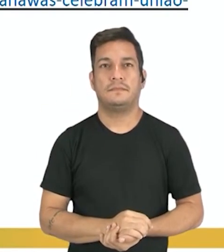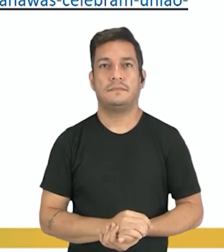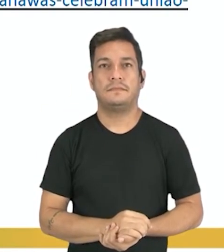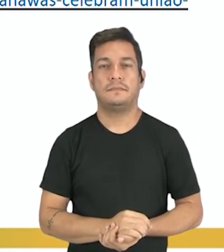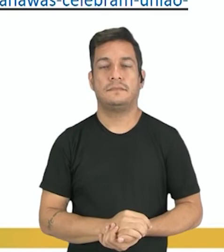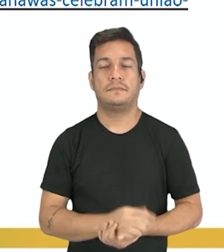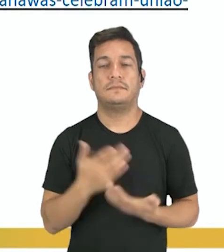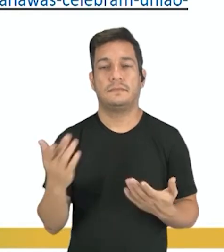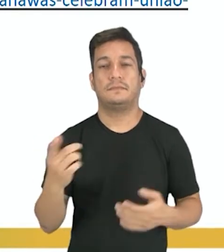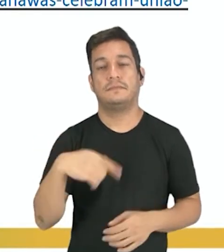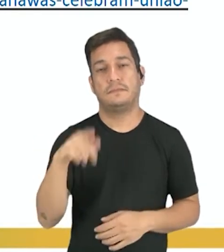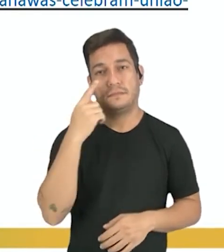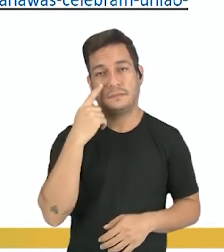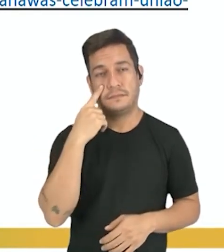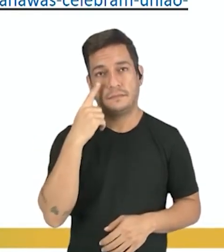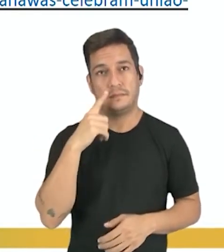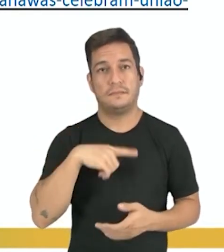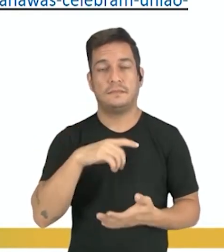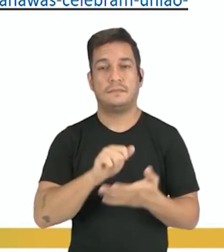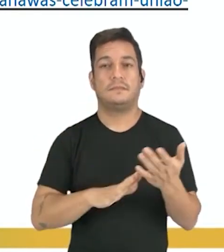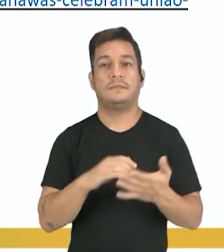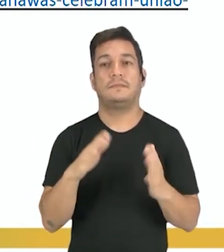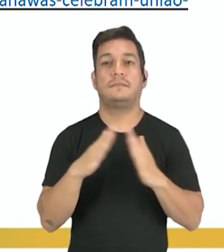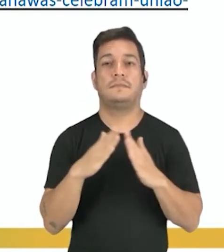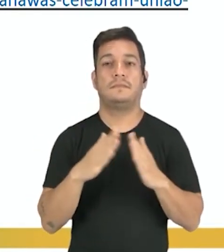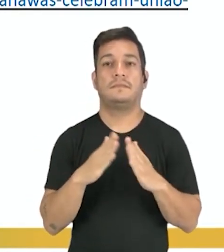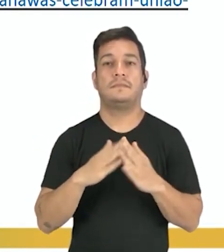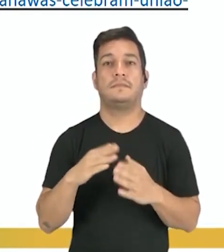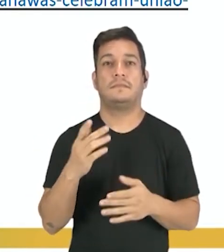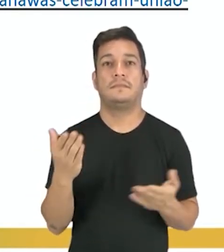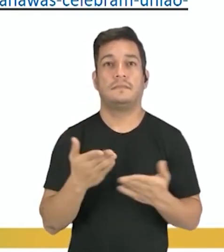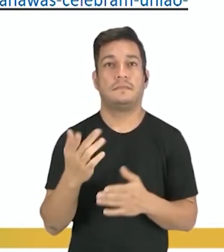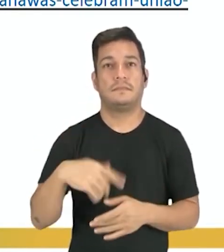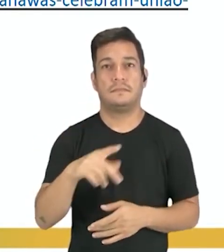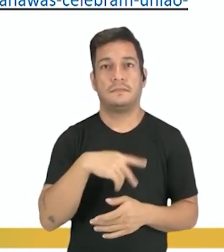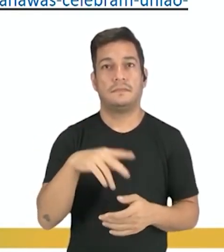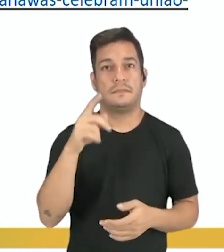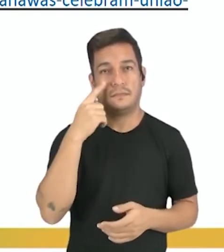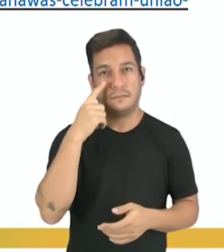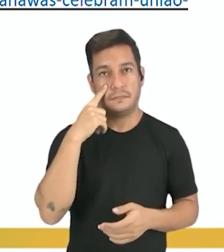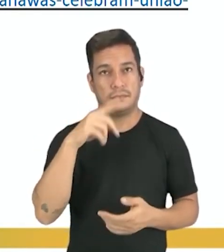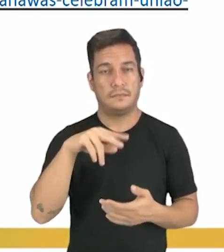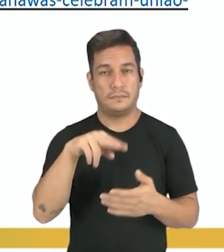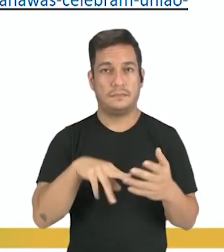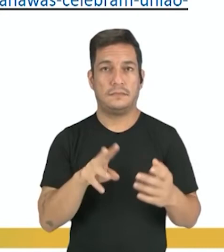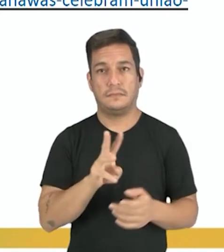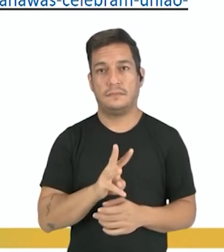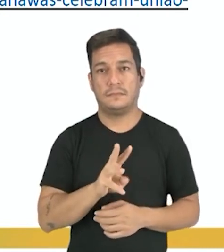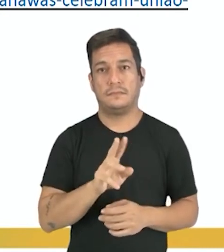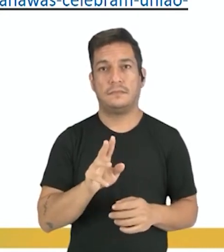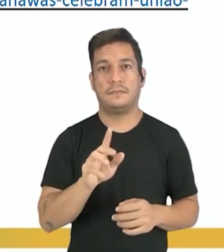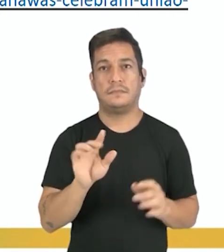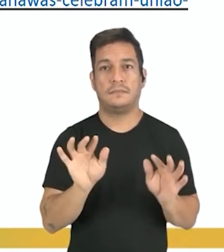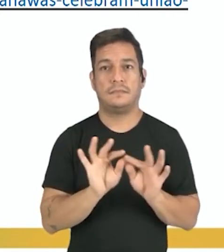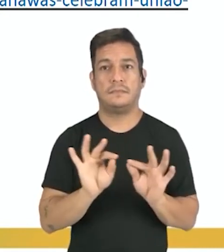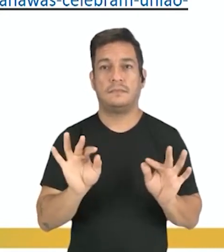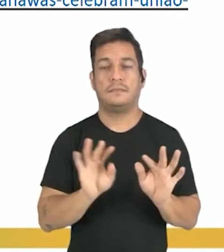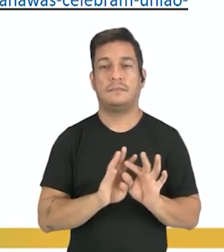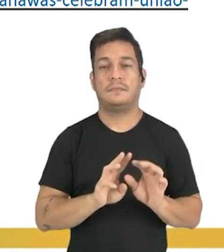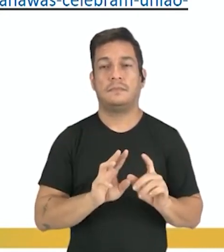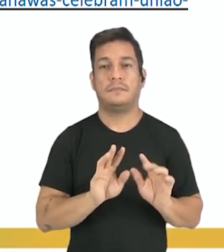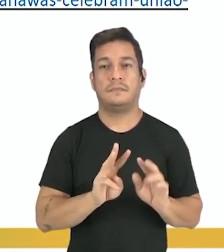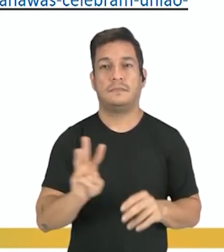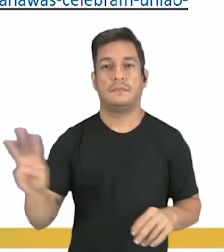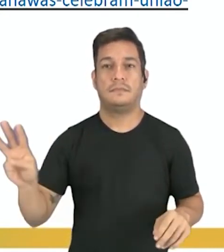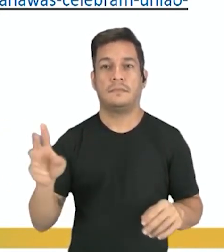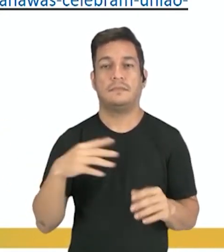né E aí a gente vai ter um exercitando em casa né hoje vocês vão tá entrando no link que está no slide que